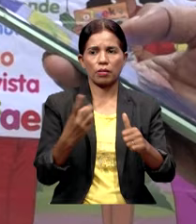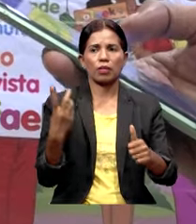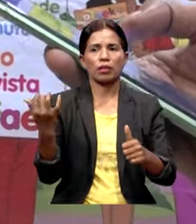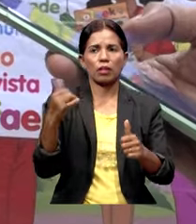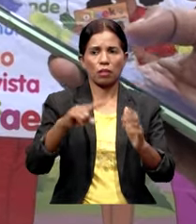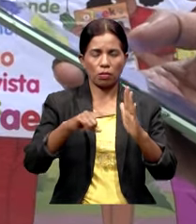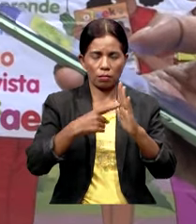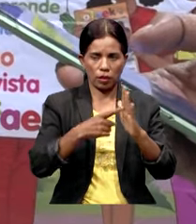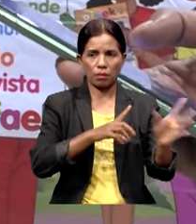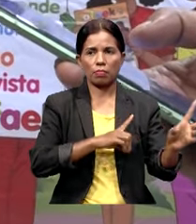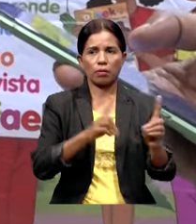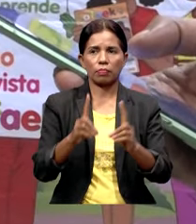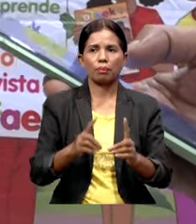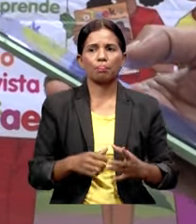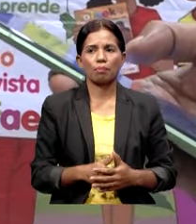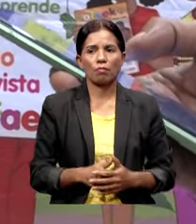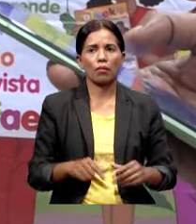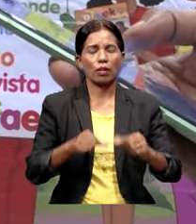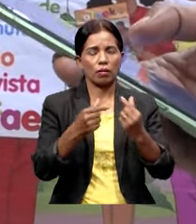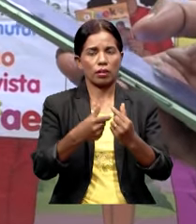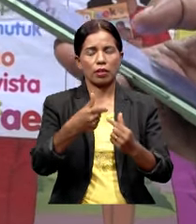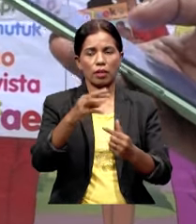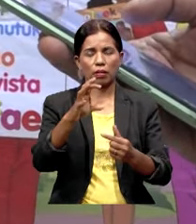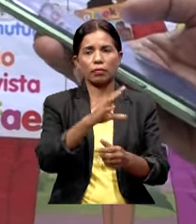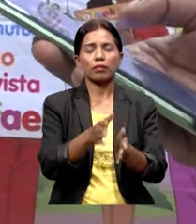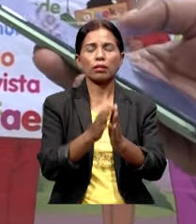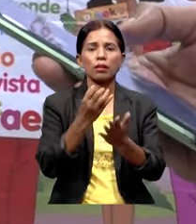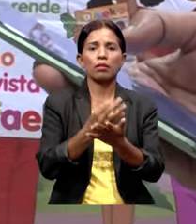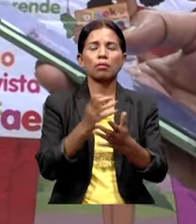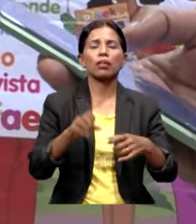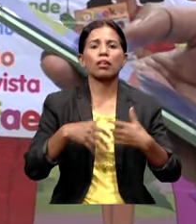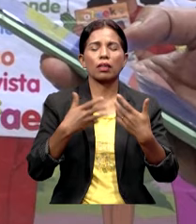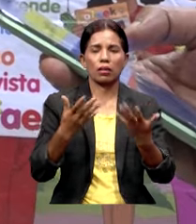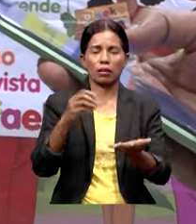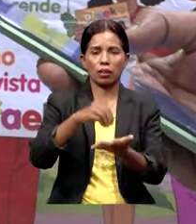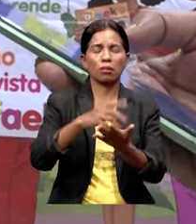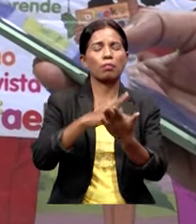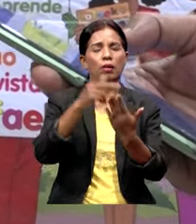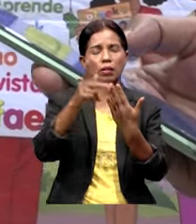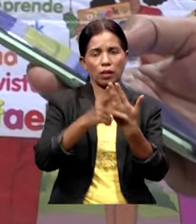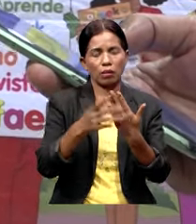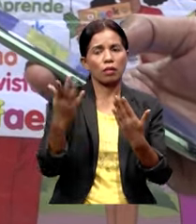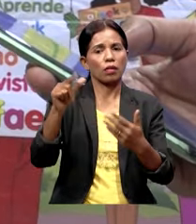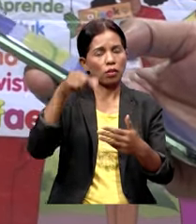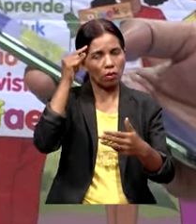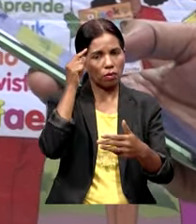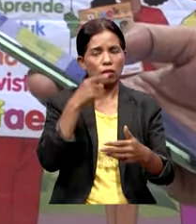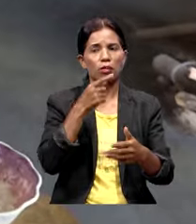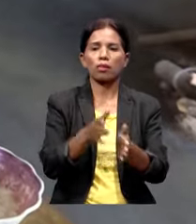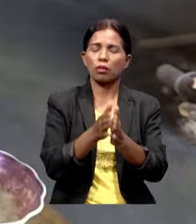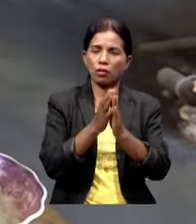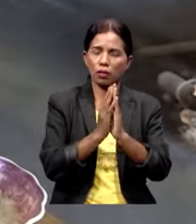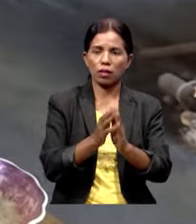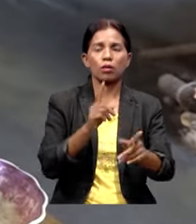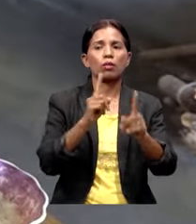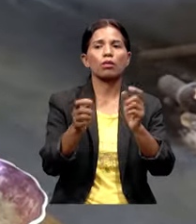hu implementa equipa ziemen mos husu konaba orçamento hira makaloka ba programa refere mai be governante ne husu atu